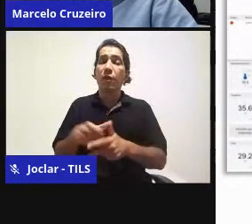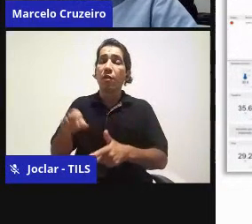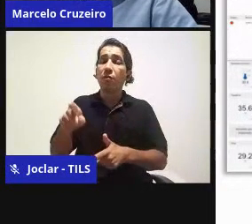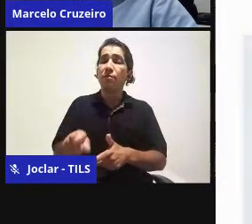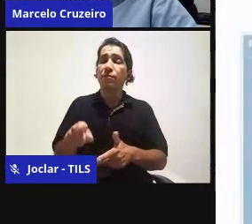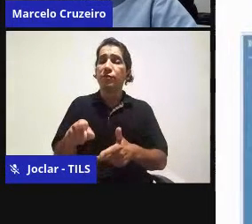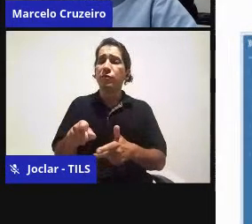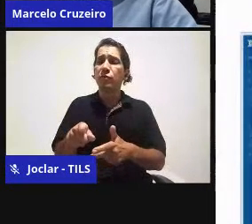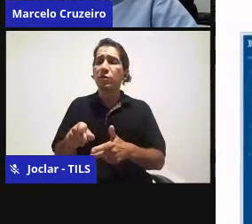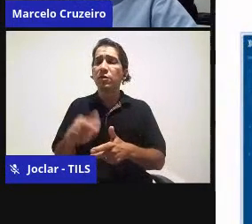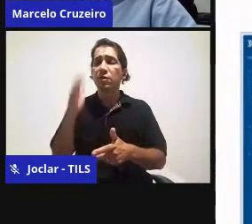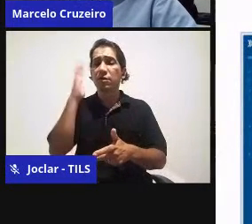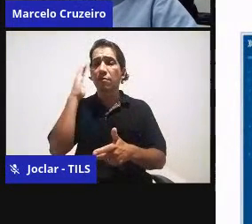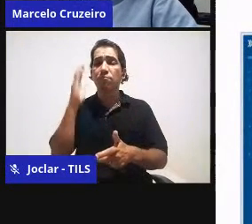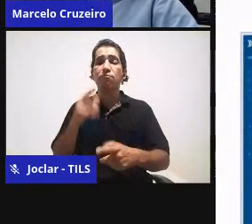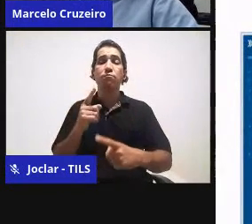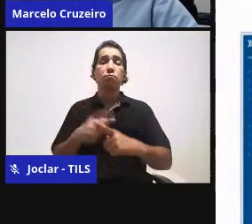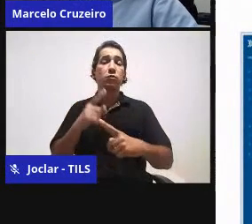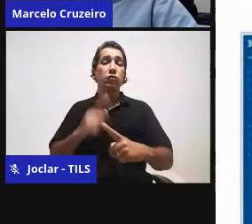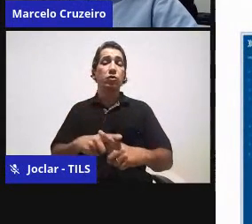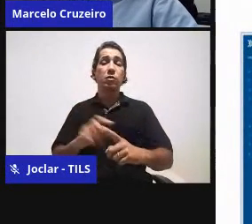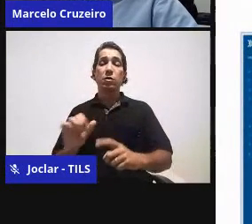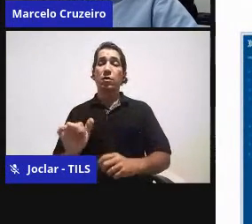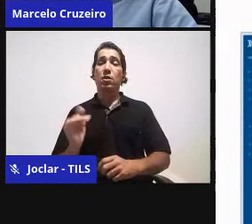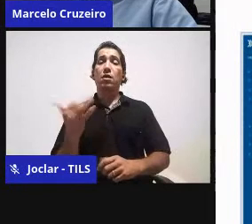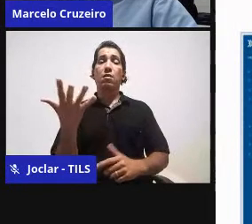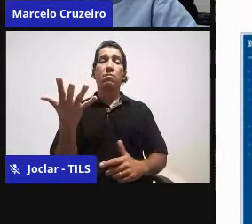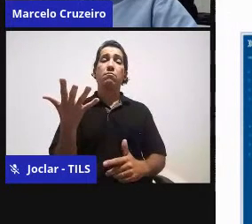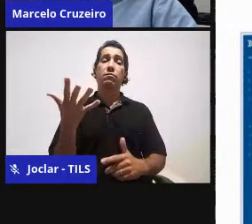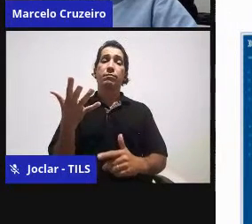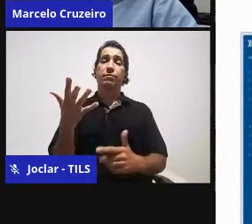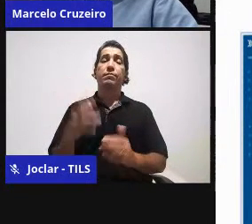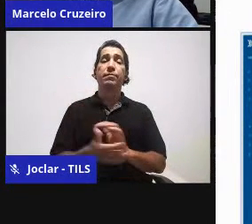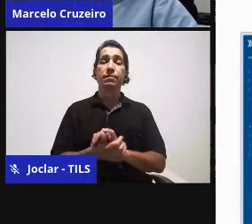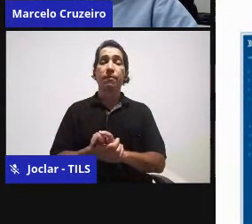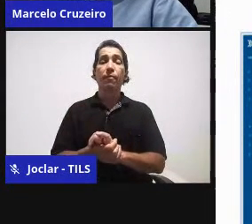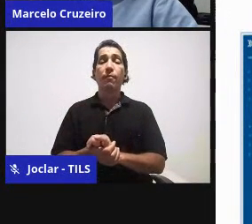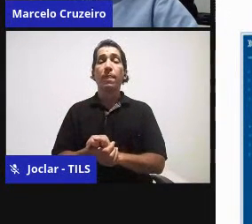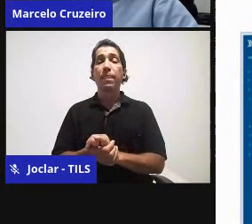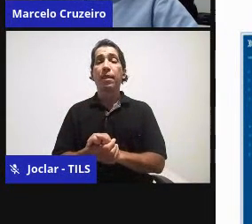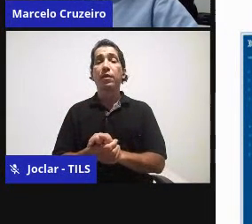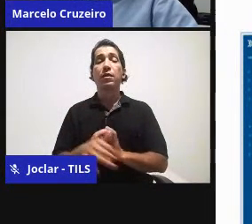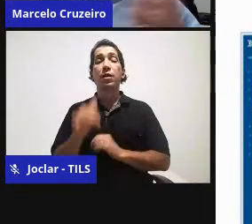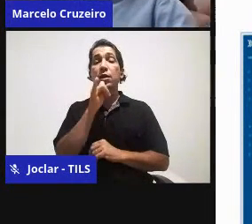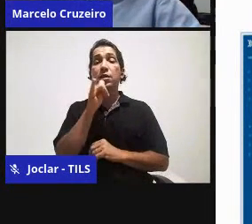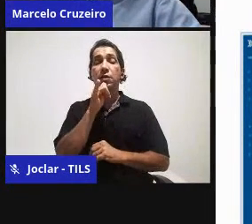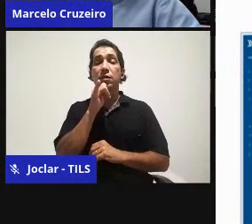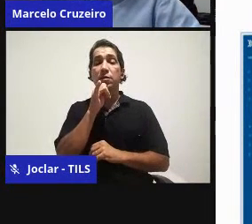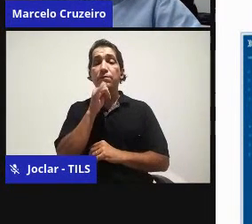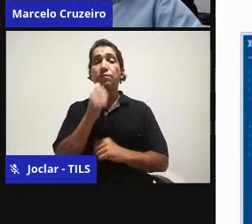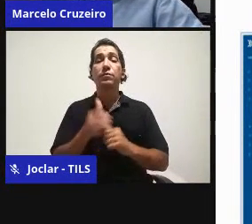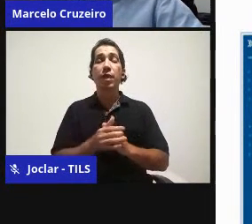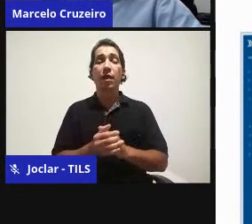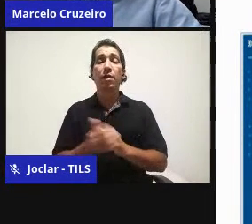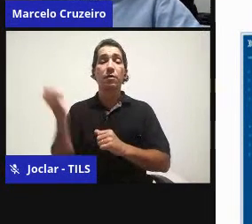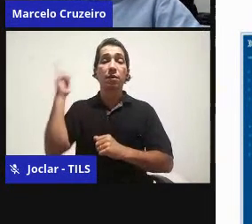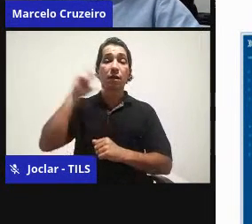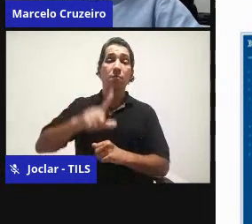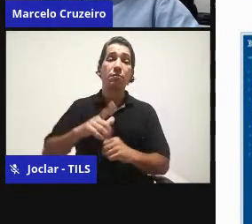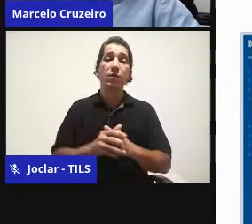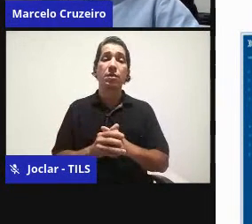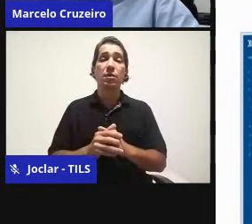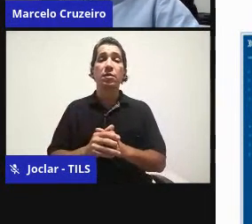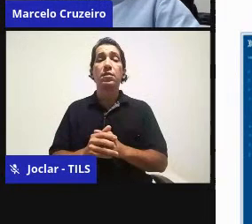porquê está acontecendo. Né? O próximo exemplo aqui, olha, é a capacidade preditiva. Se você sensorizou, se